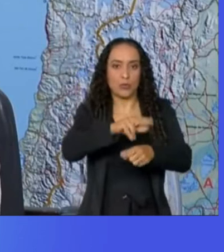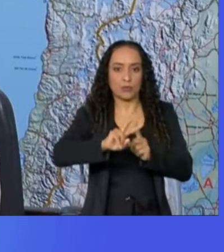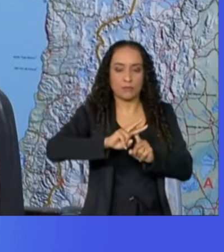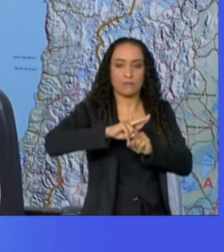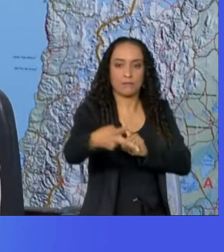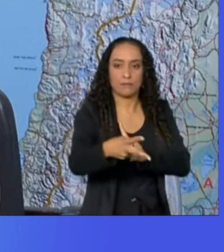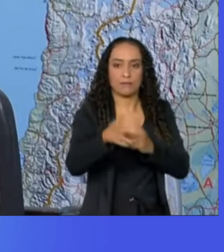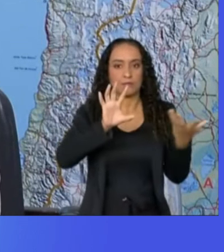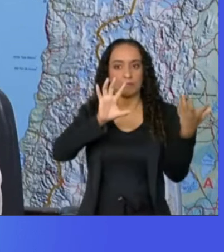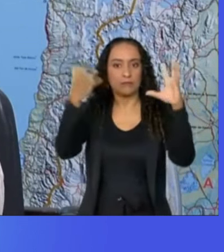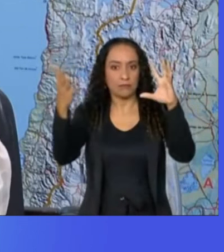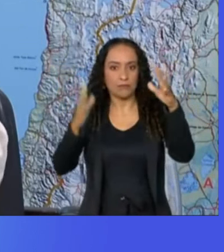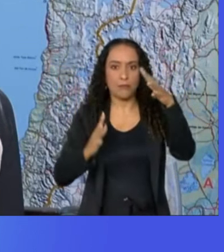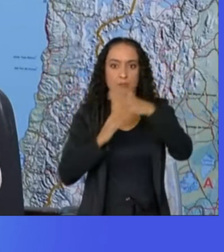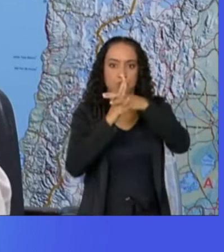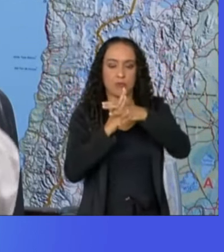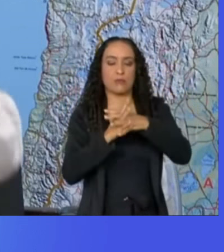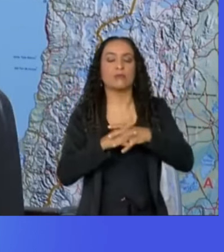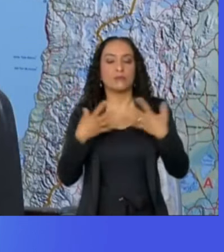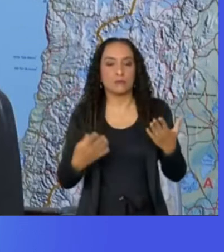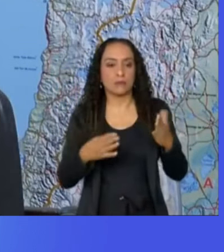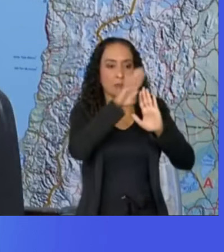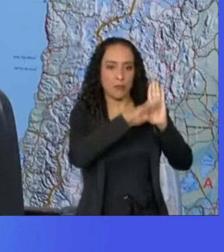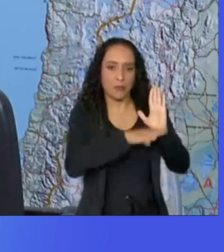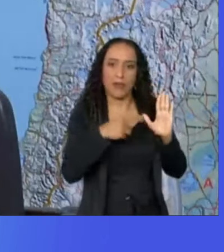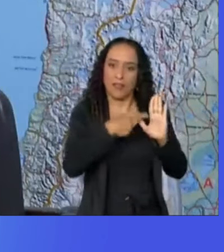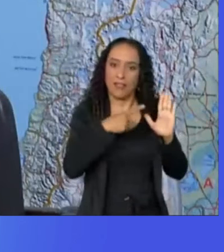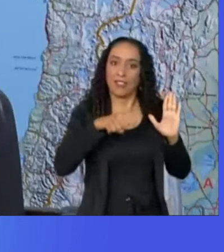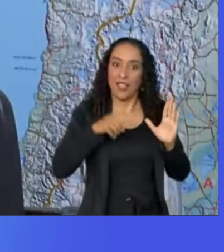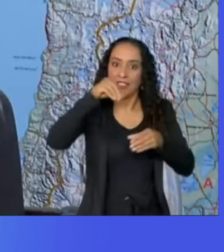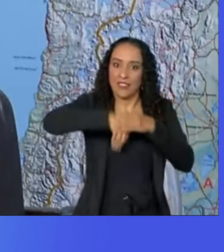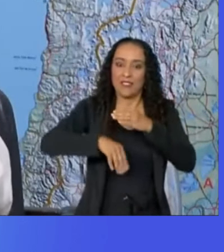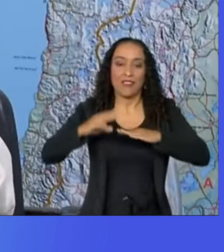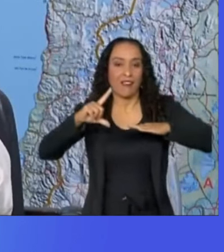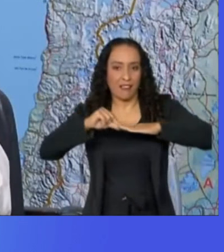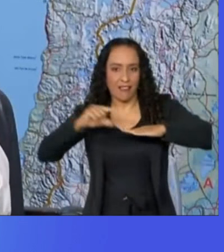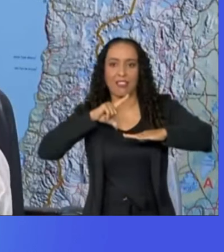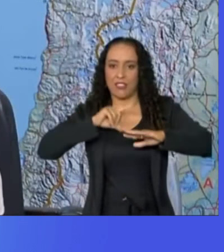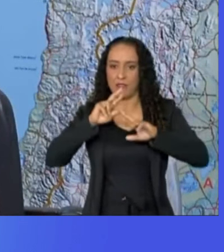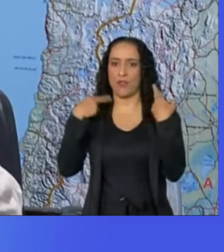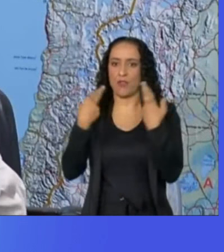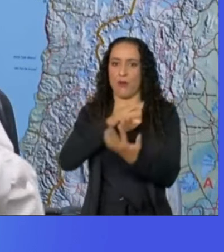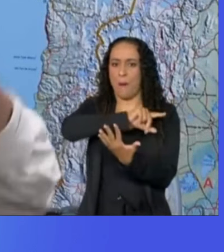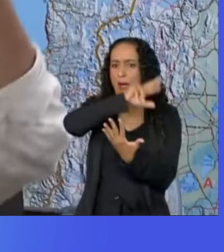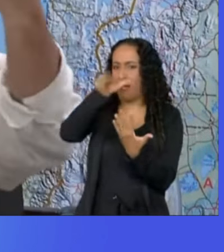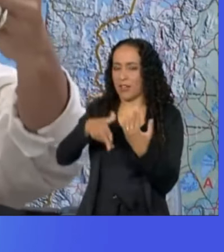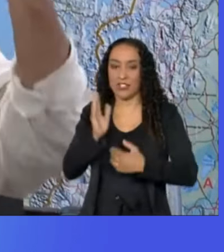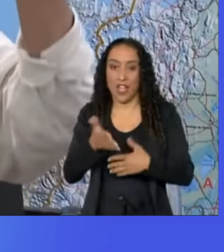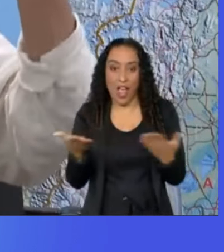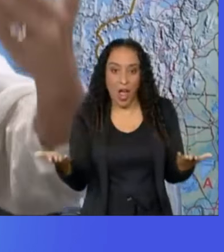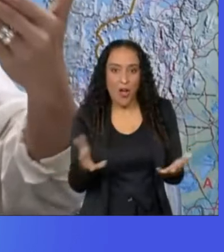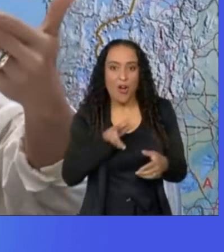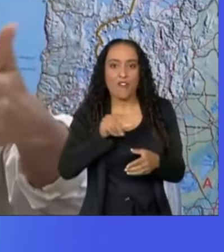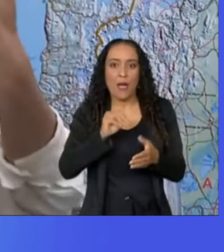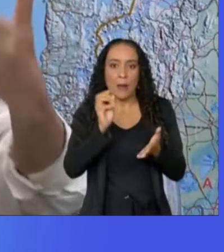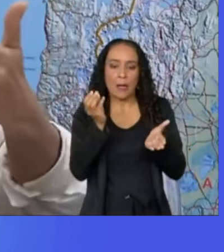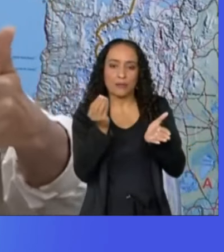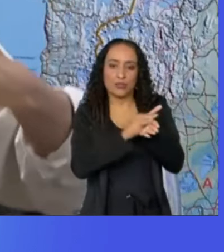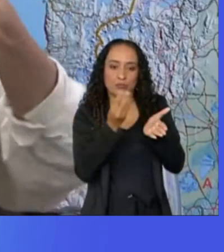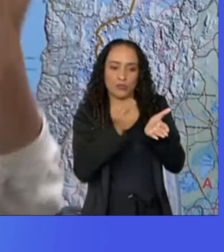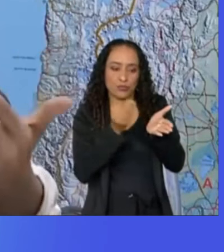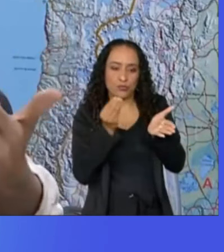climáticos extremos o plano está na Casa Civil tivemos várias reuniões e e agora ele será preenchido com